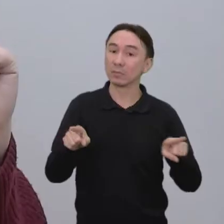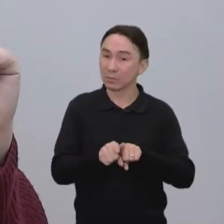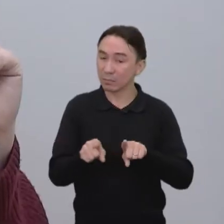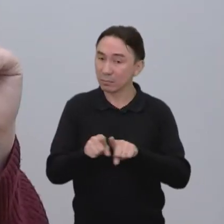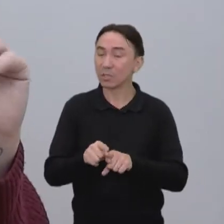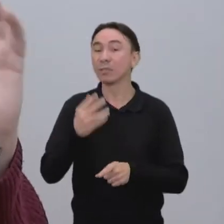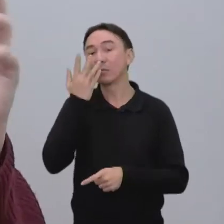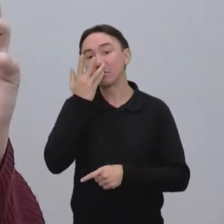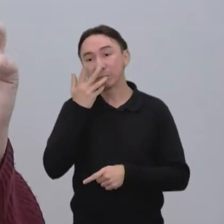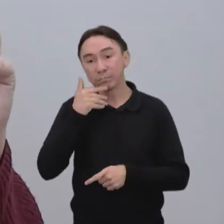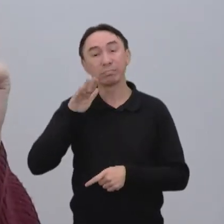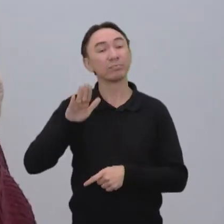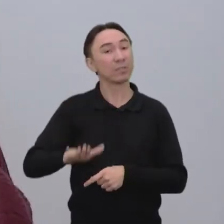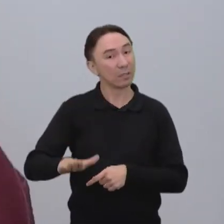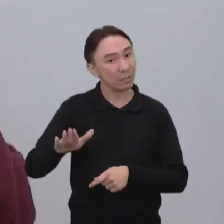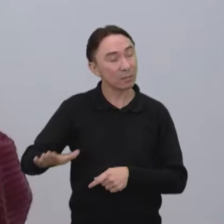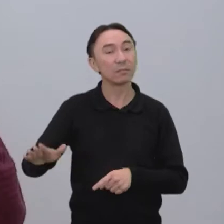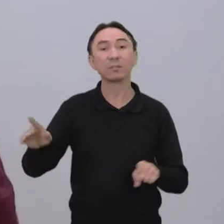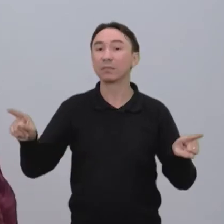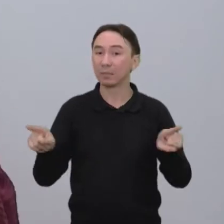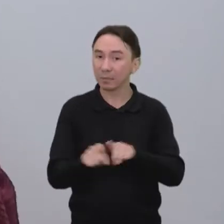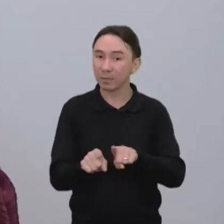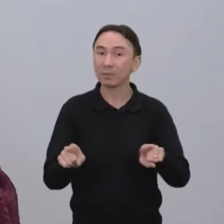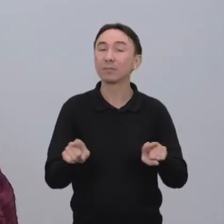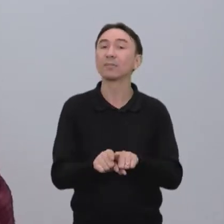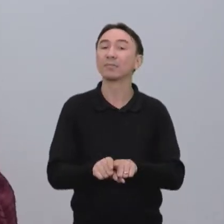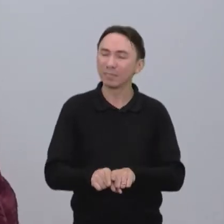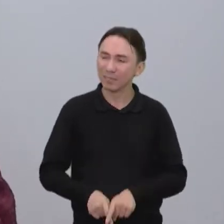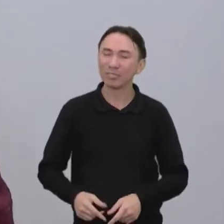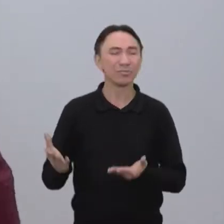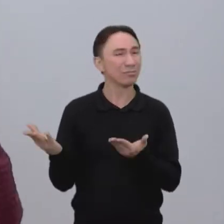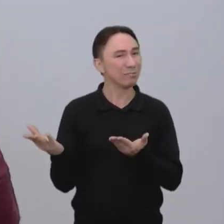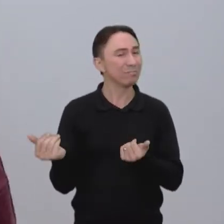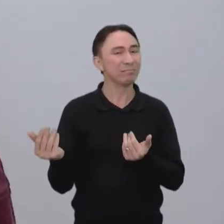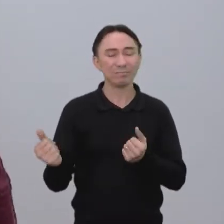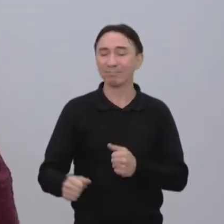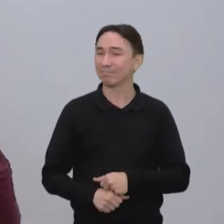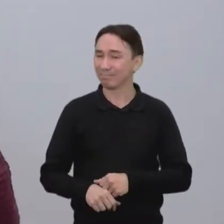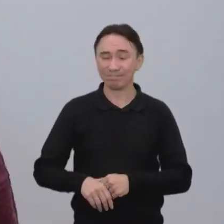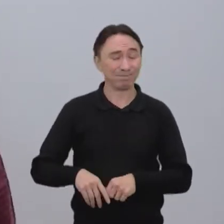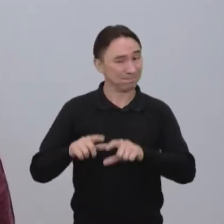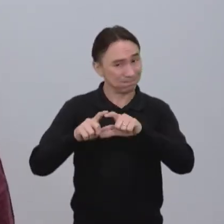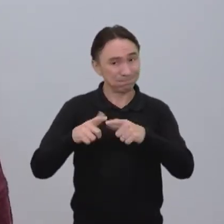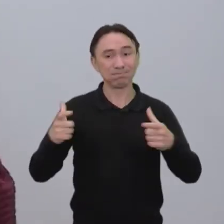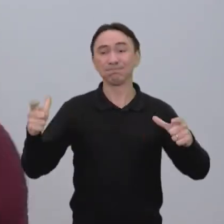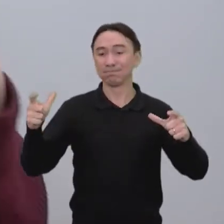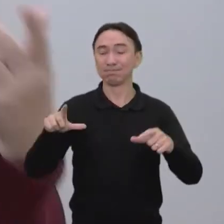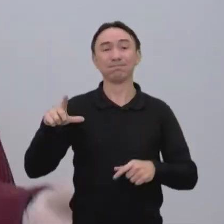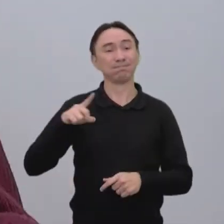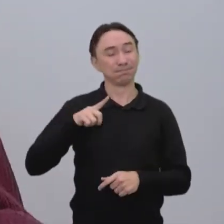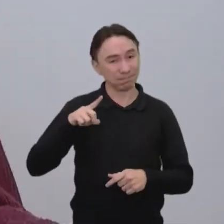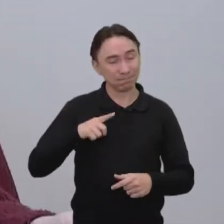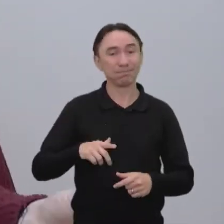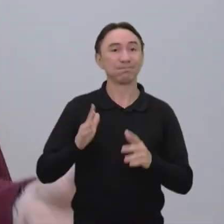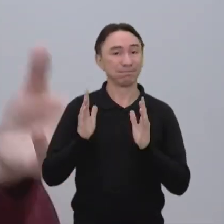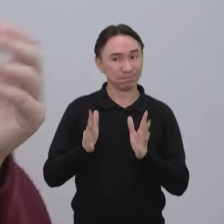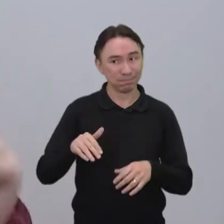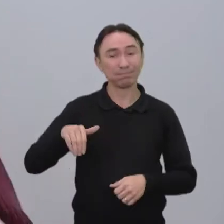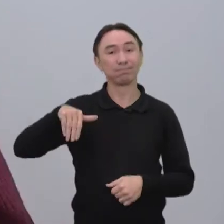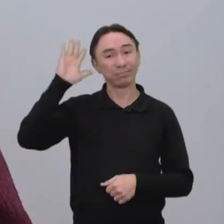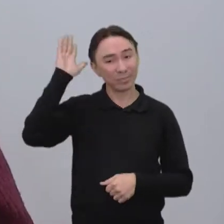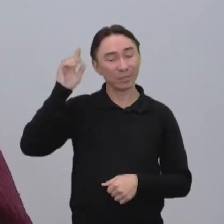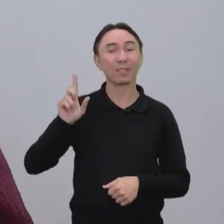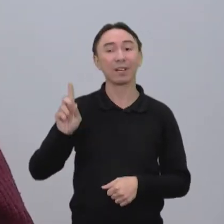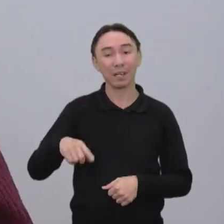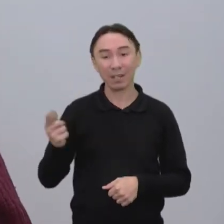gente vai destrinchar um pouquinho essa temática, mas principalmente os jovens. Os mais afetados, as mais afetadas pelos transtornos alimentares são